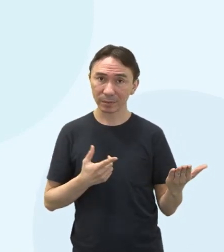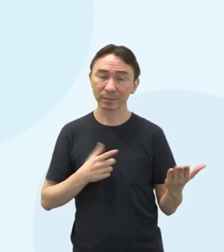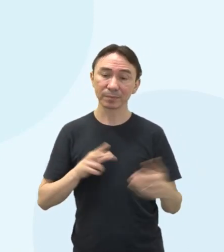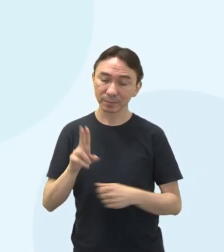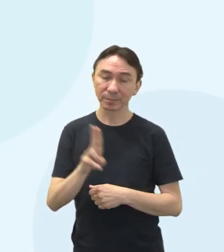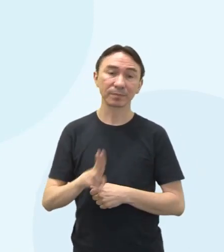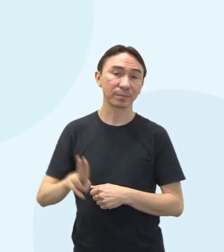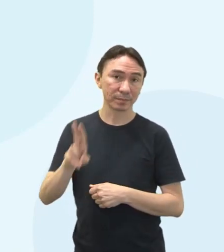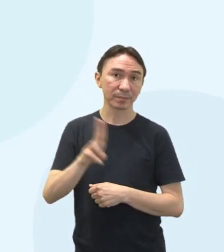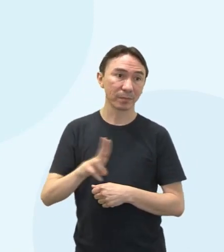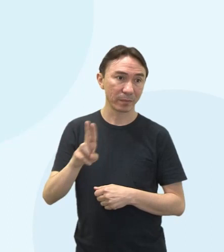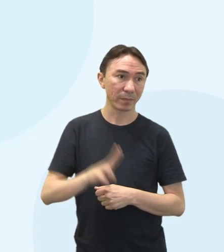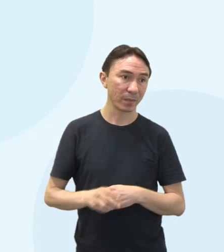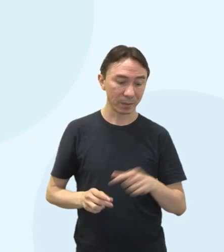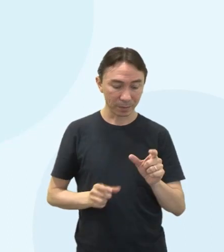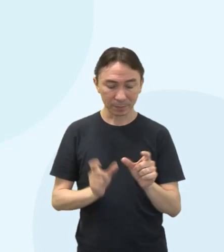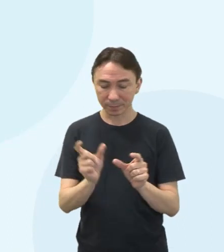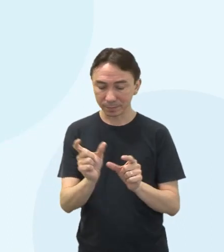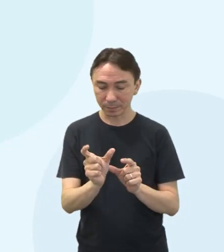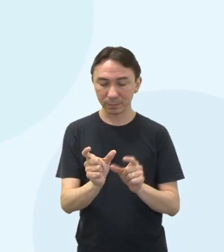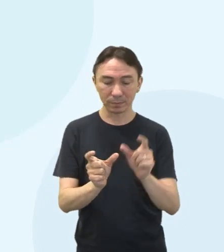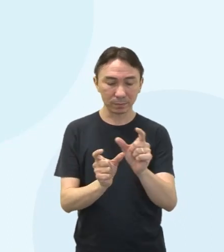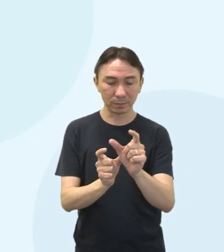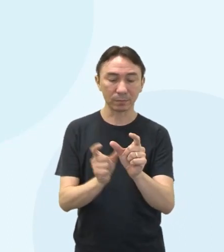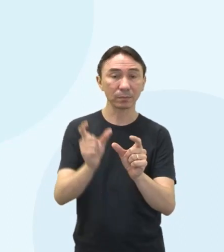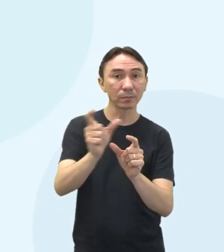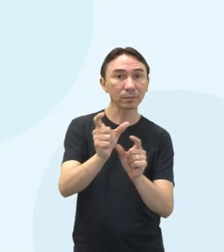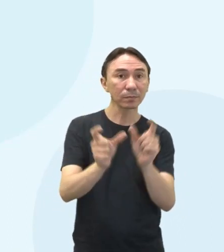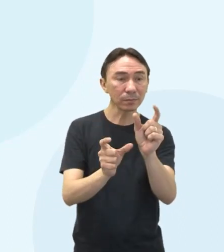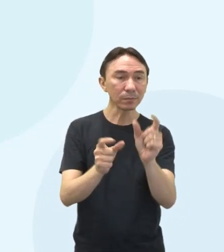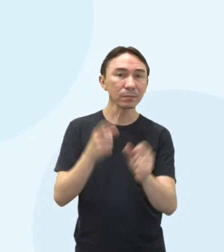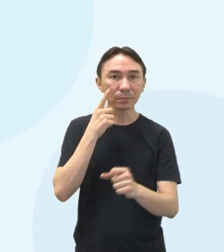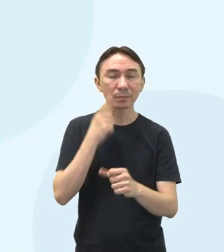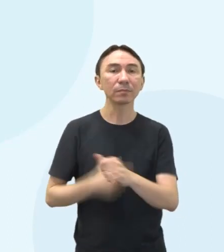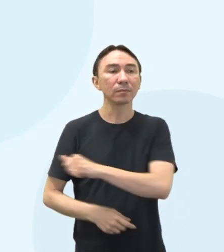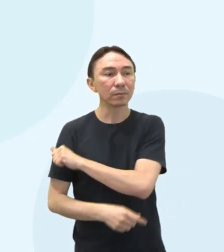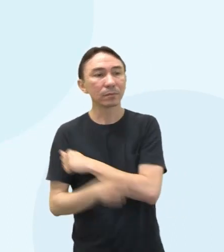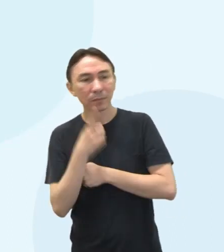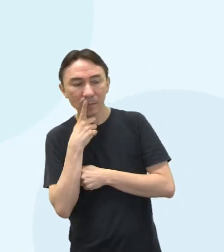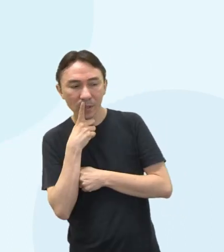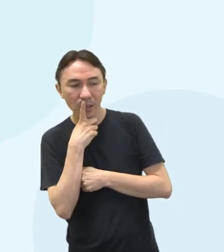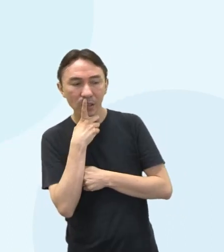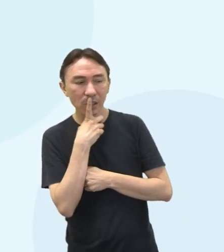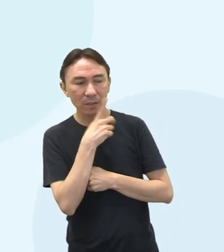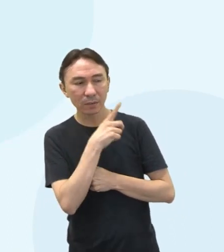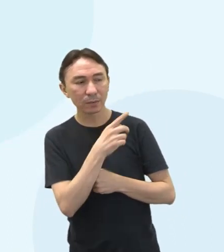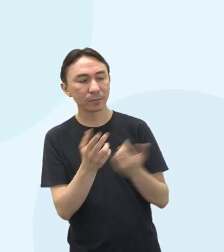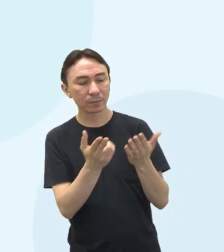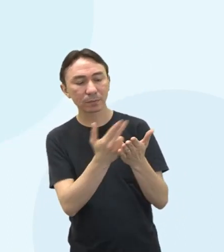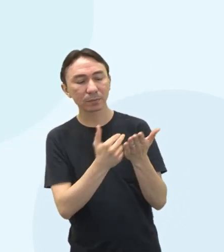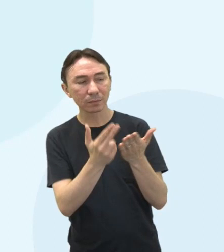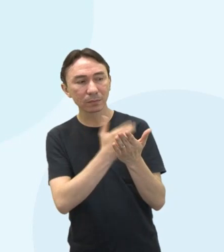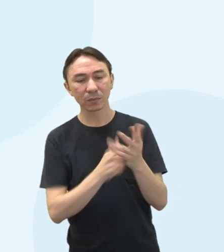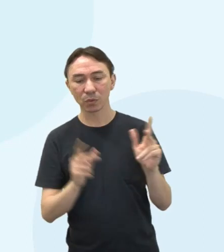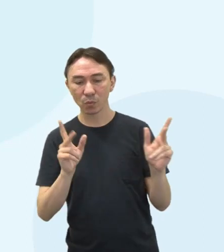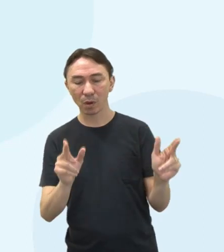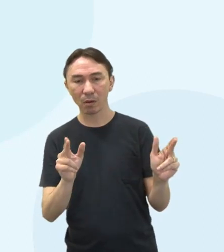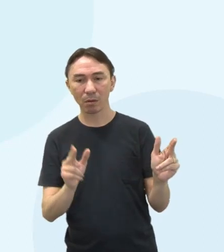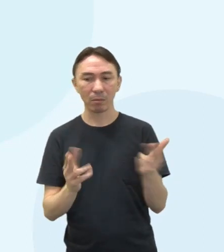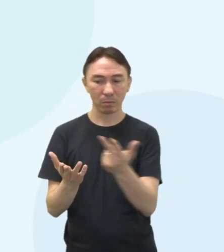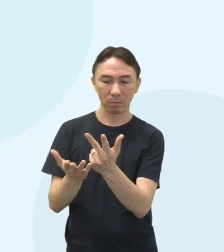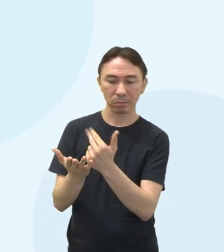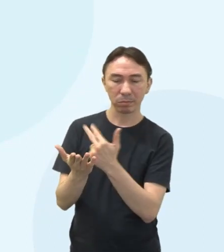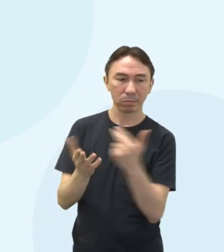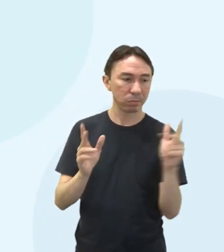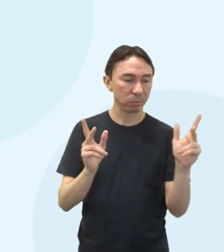como forma dos Estudantes associar em imagens iguais e se atentarem as suas